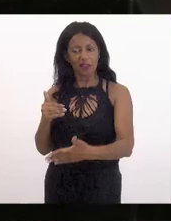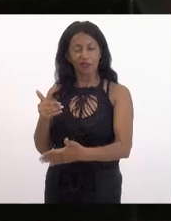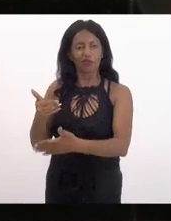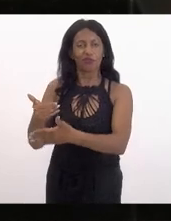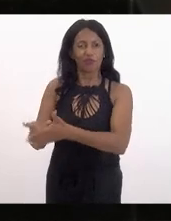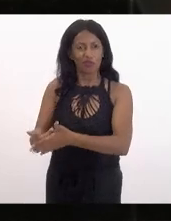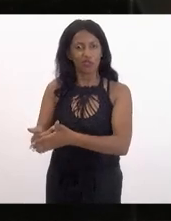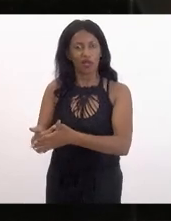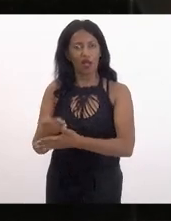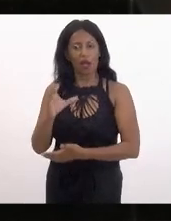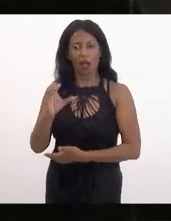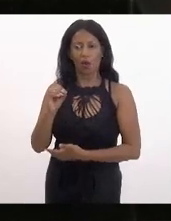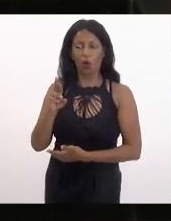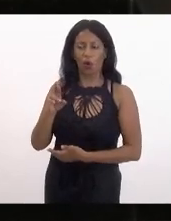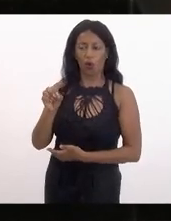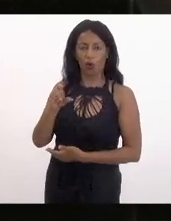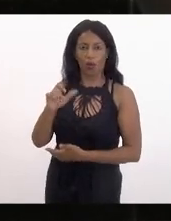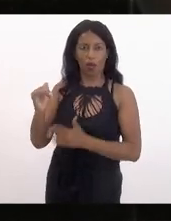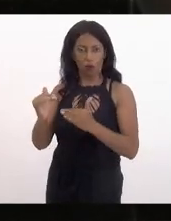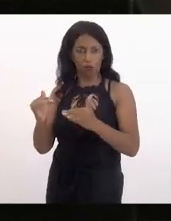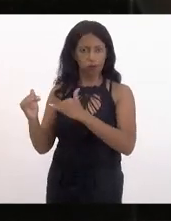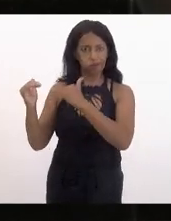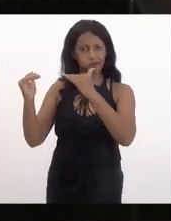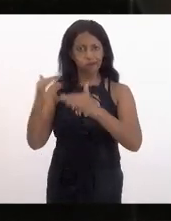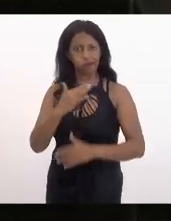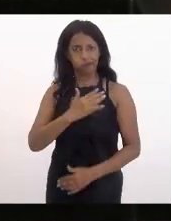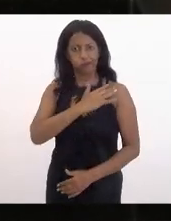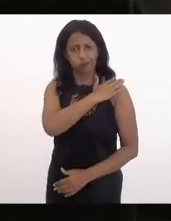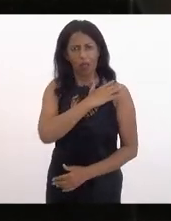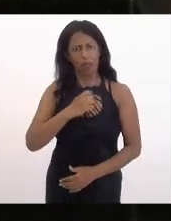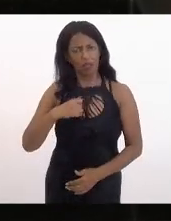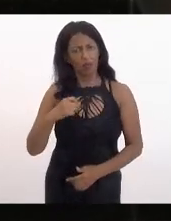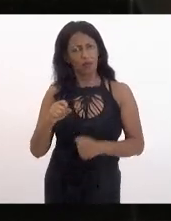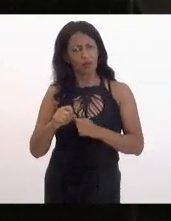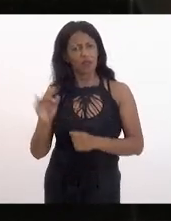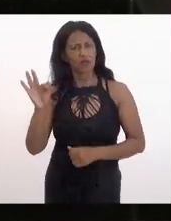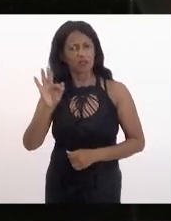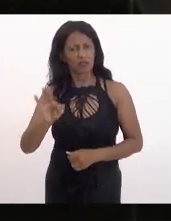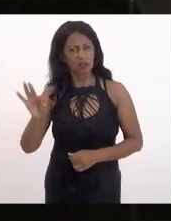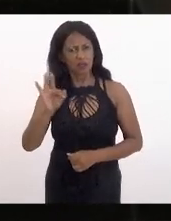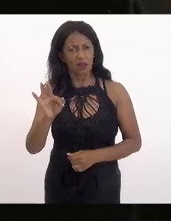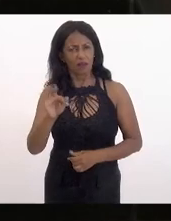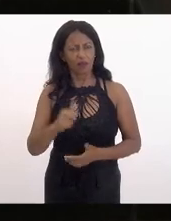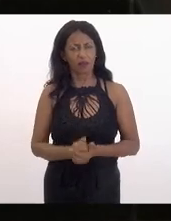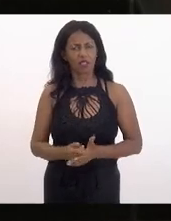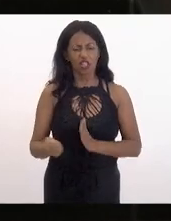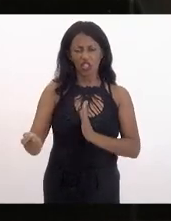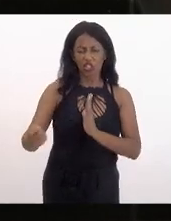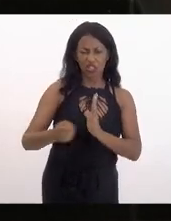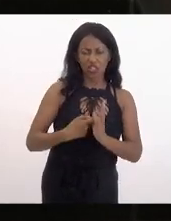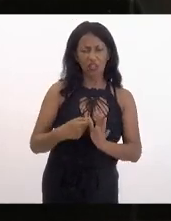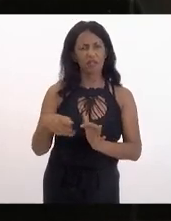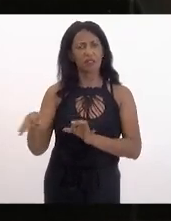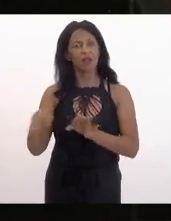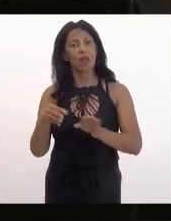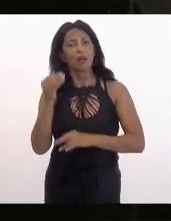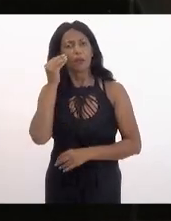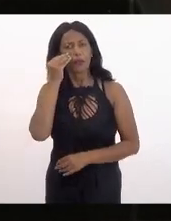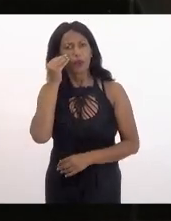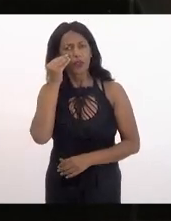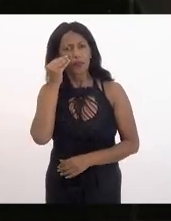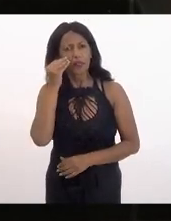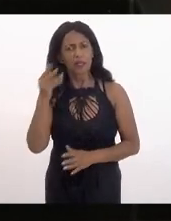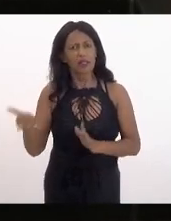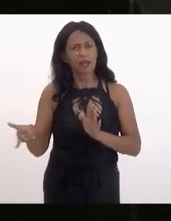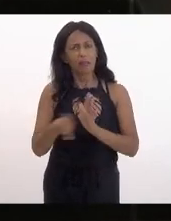chegar ou ao posto de Coronel fiz essa Universidade escrevi esse projeto por experiência